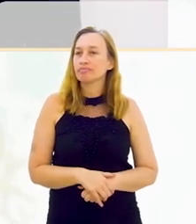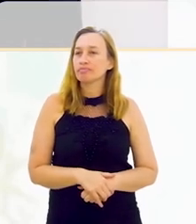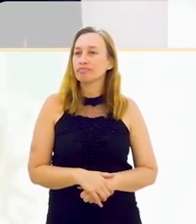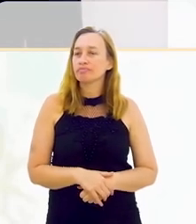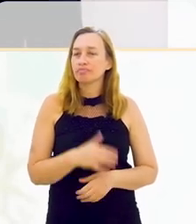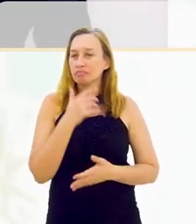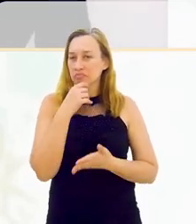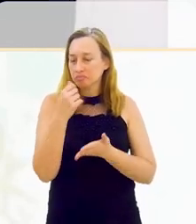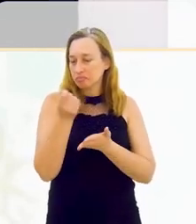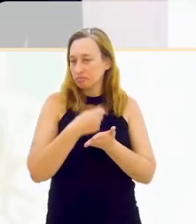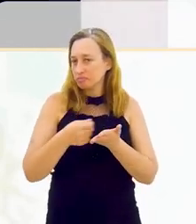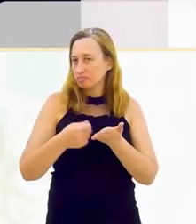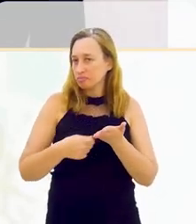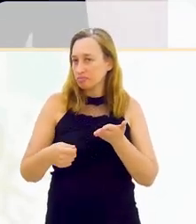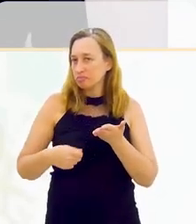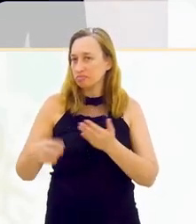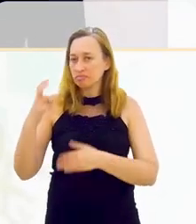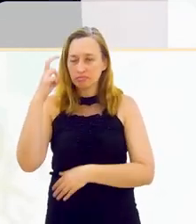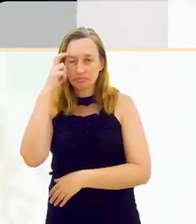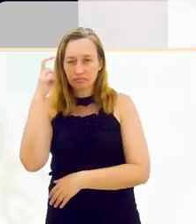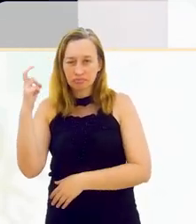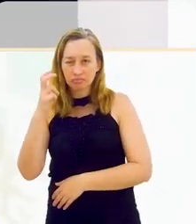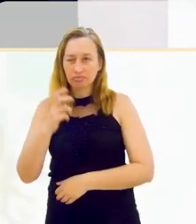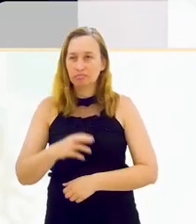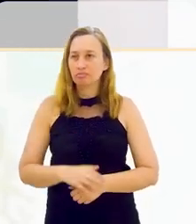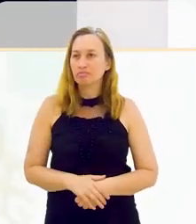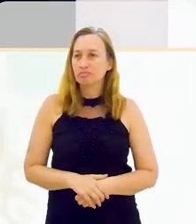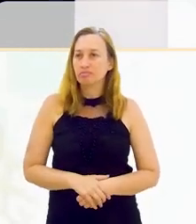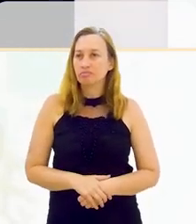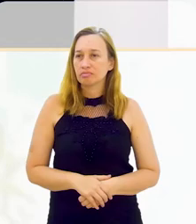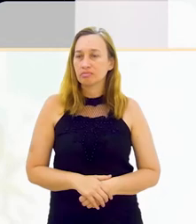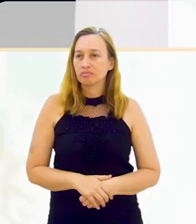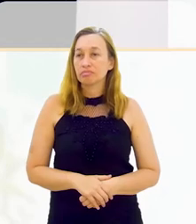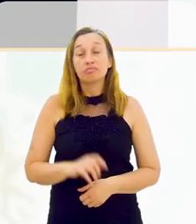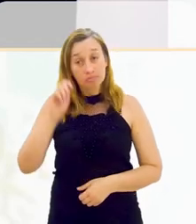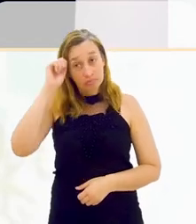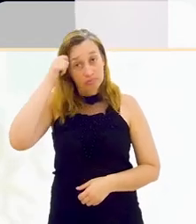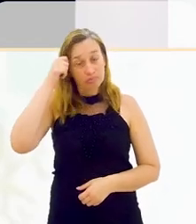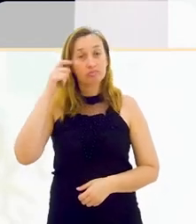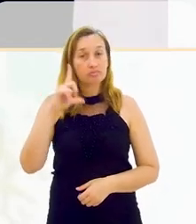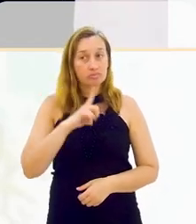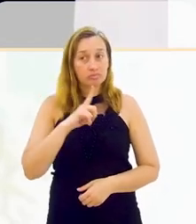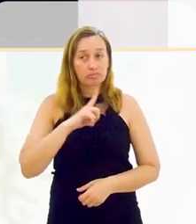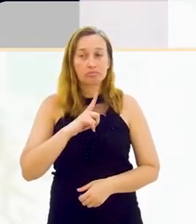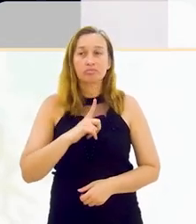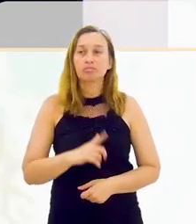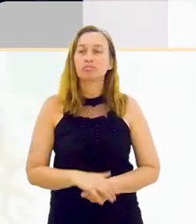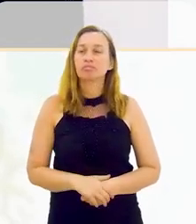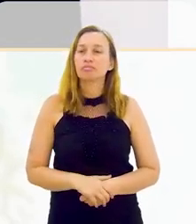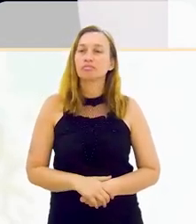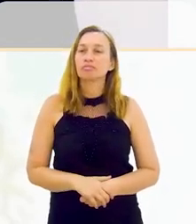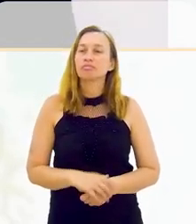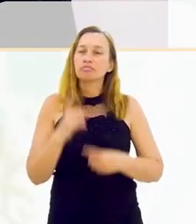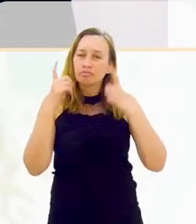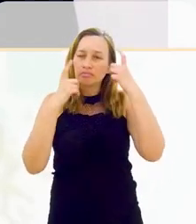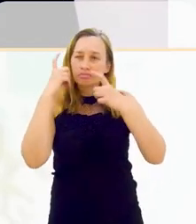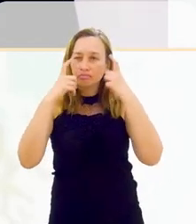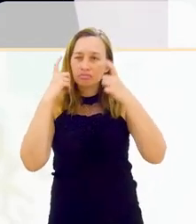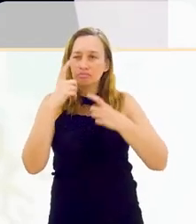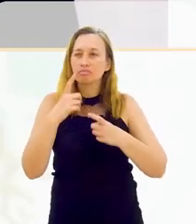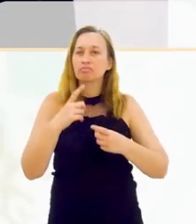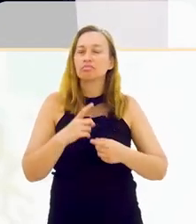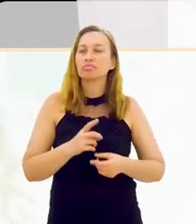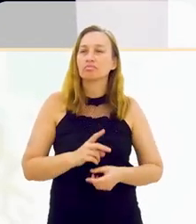levar escritores, personalidades, negras, né, que a gente tem